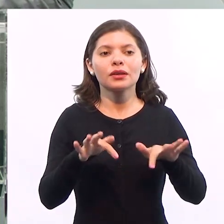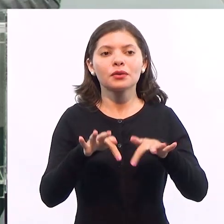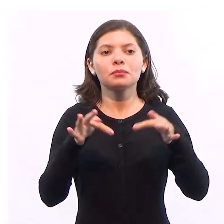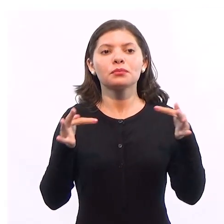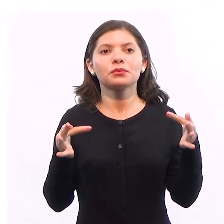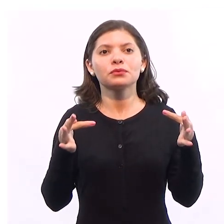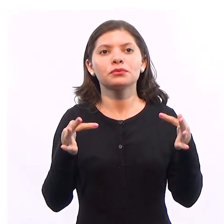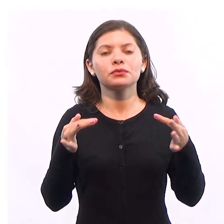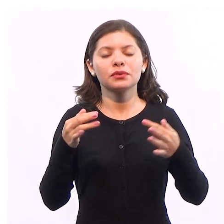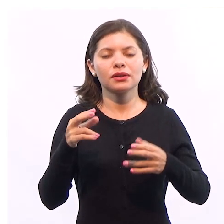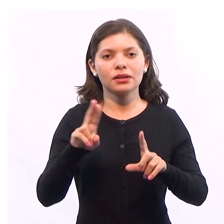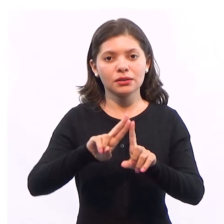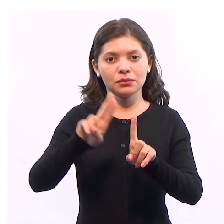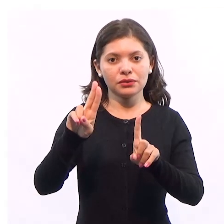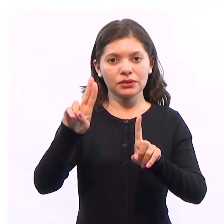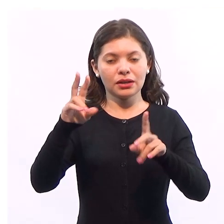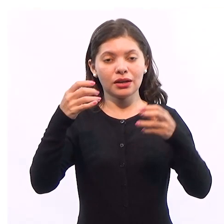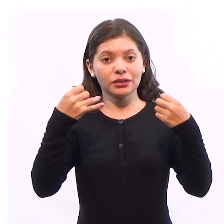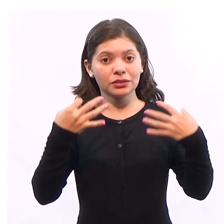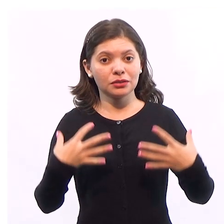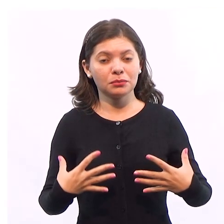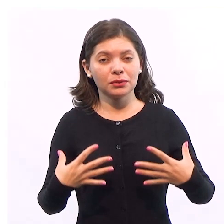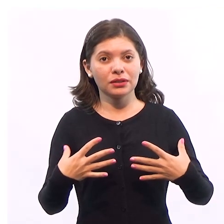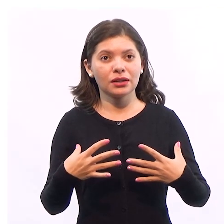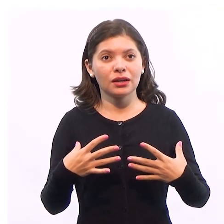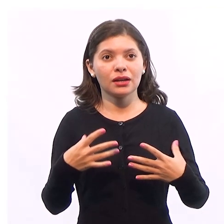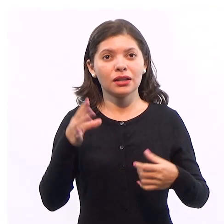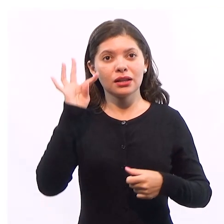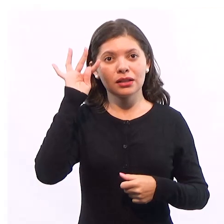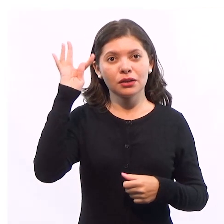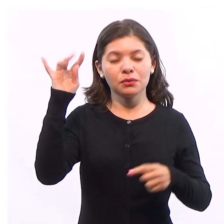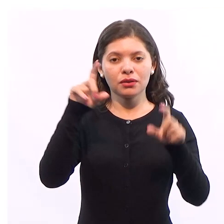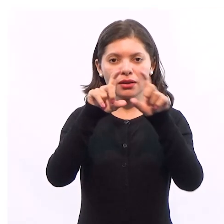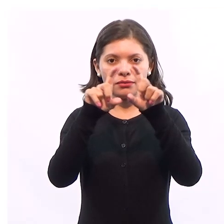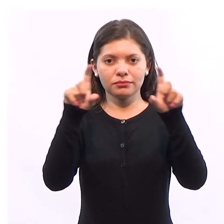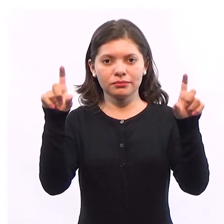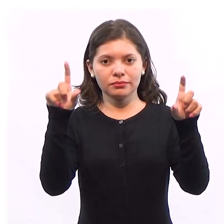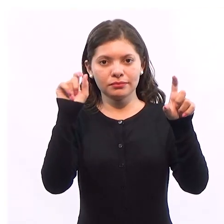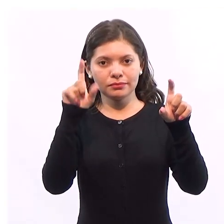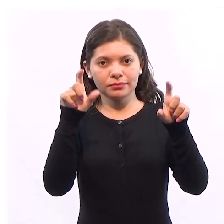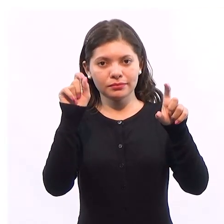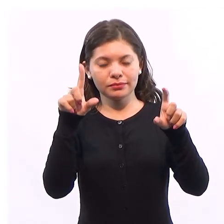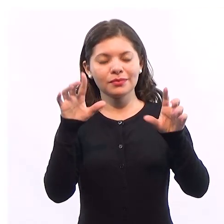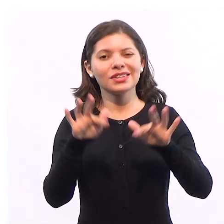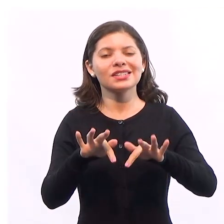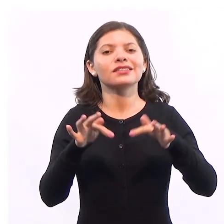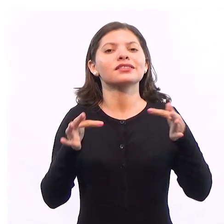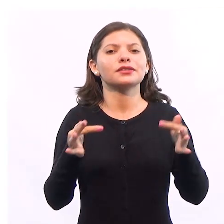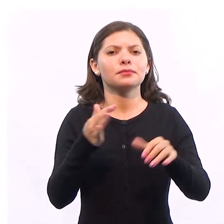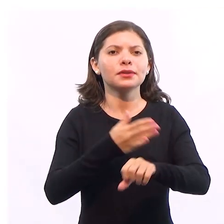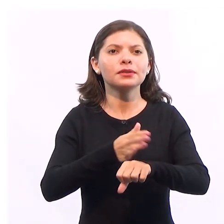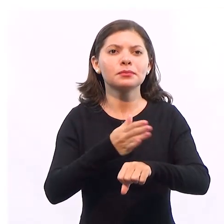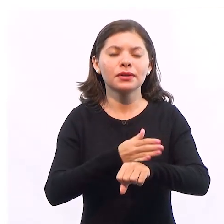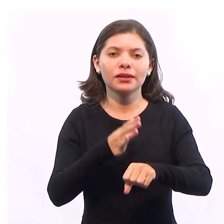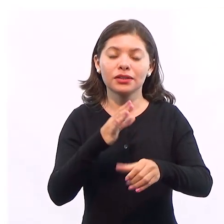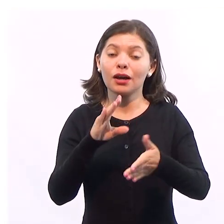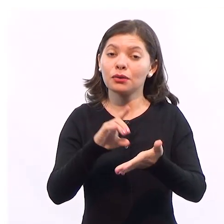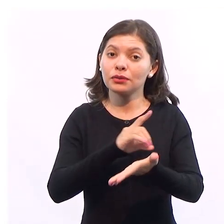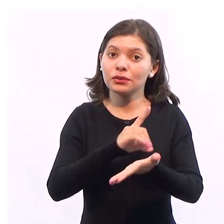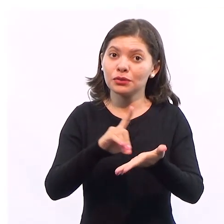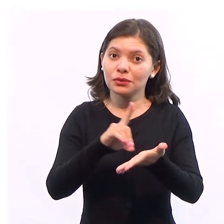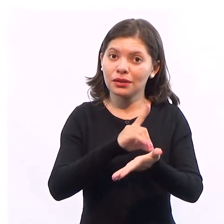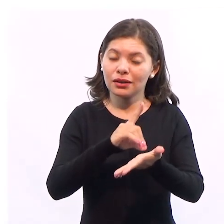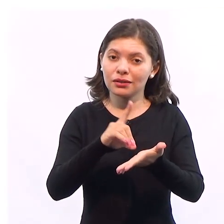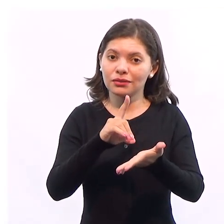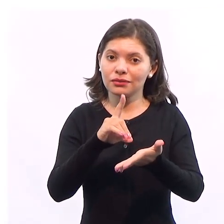ó. E por fim, então, desta unidade, vamos falar da teoria contingencial, bem simples, bem prático,